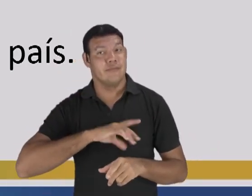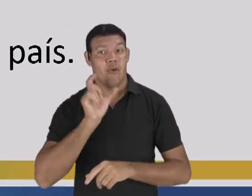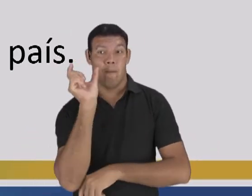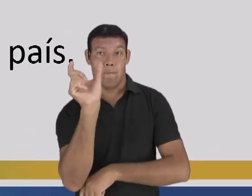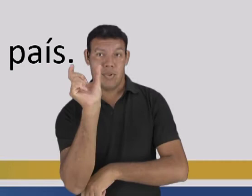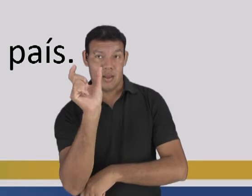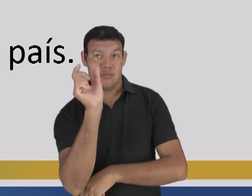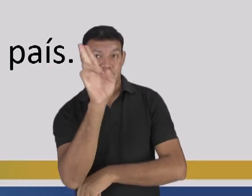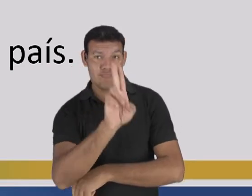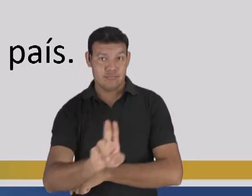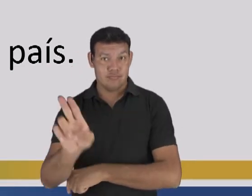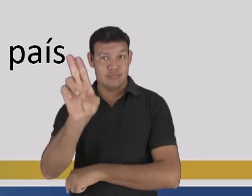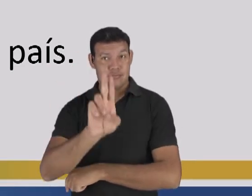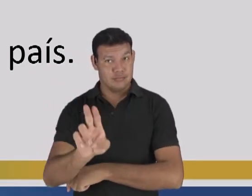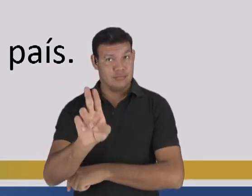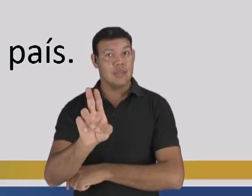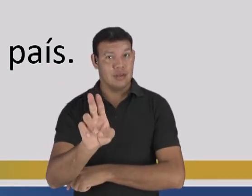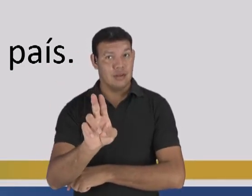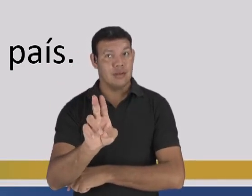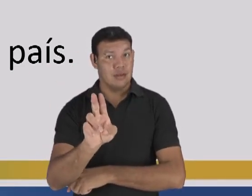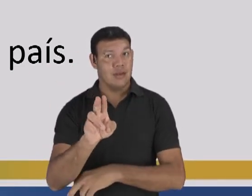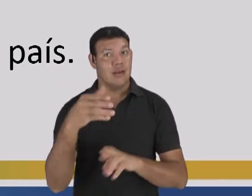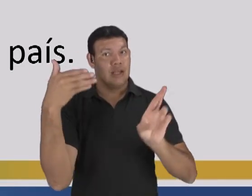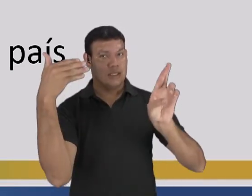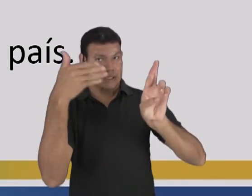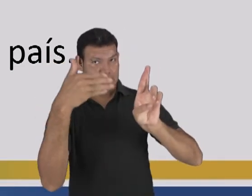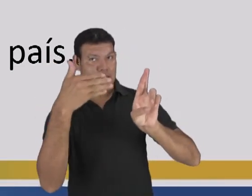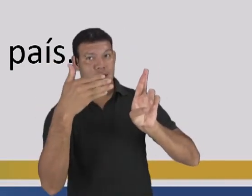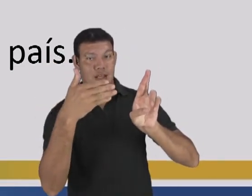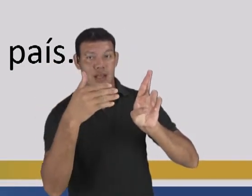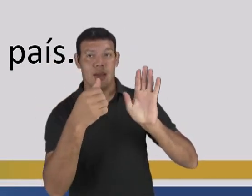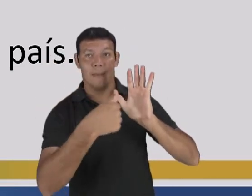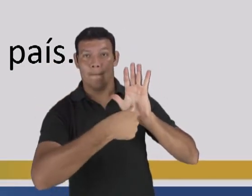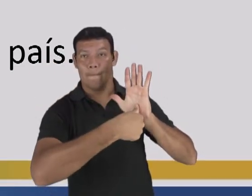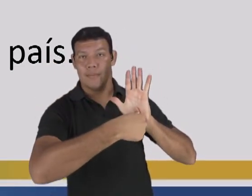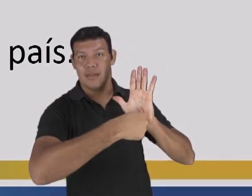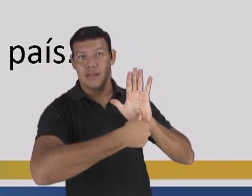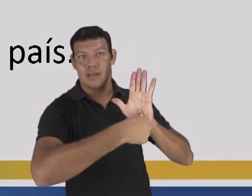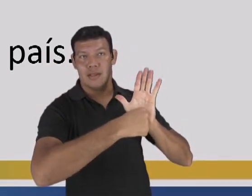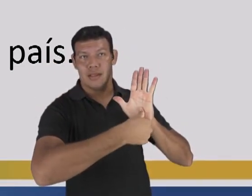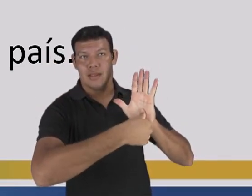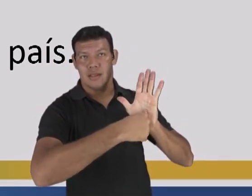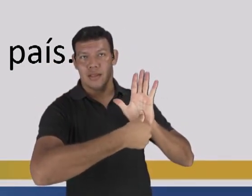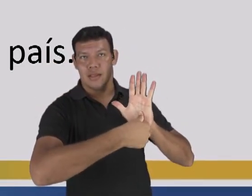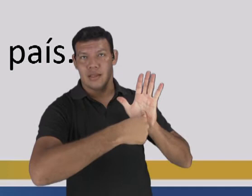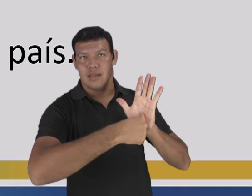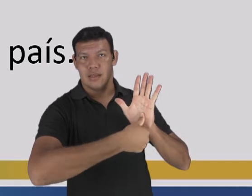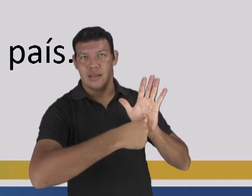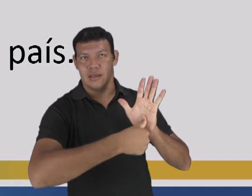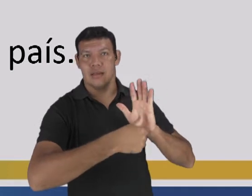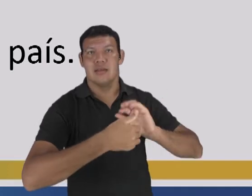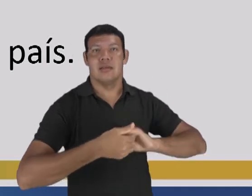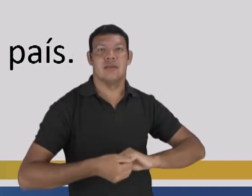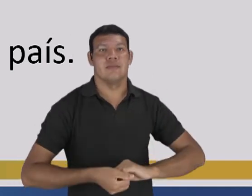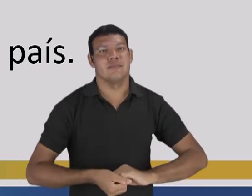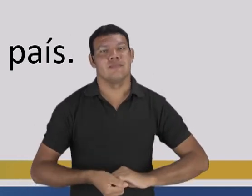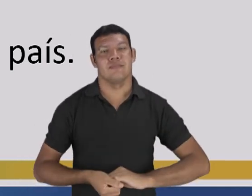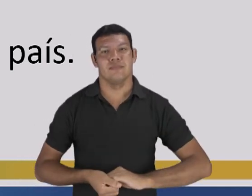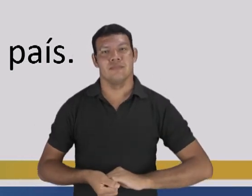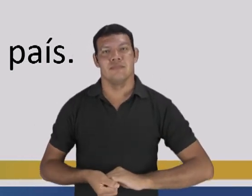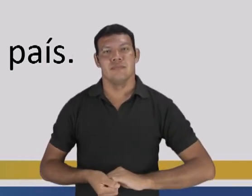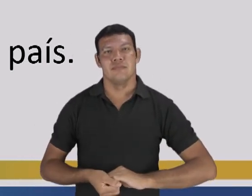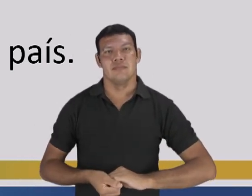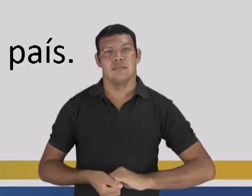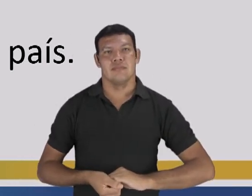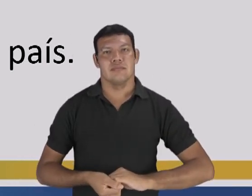eu utilizo para se referir, né, ao meu número de la tarjeta de Dini. Dini é uma tarjeta, ou